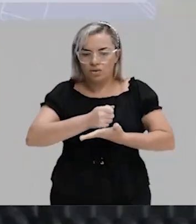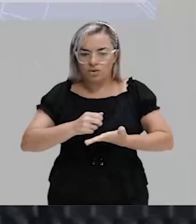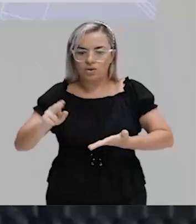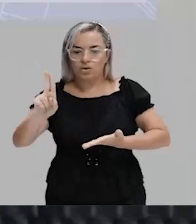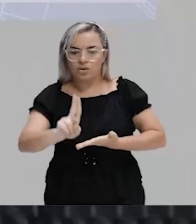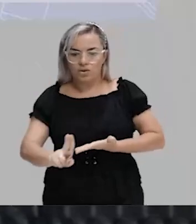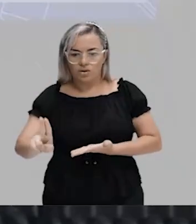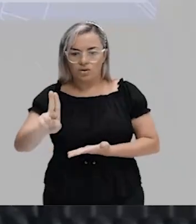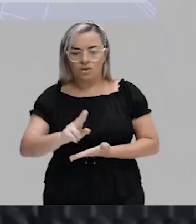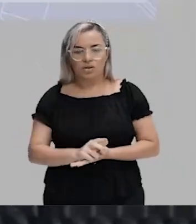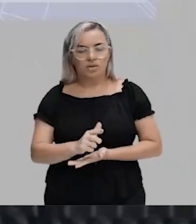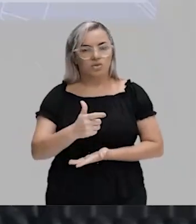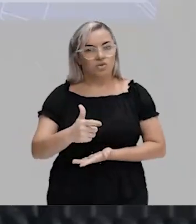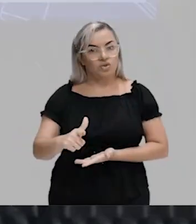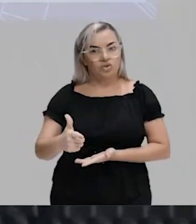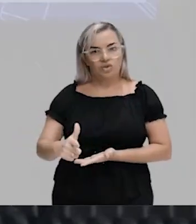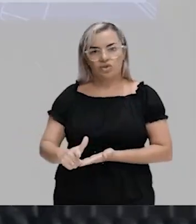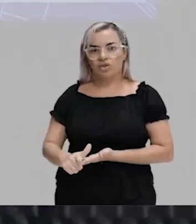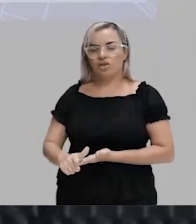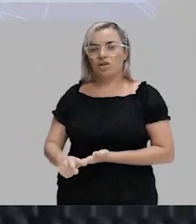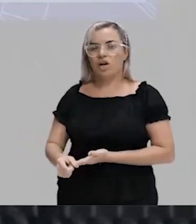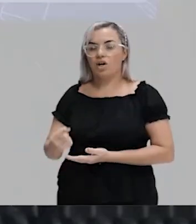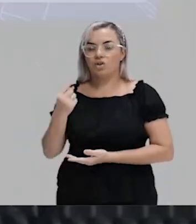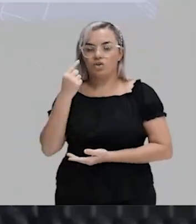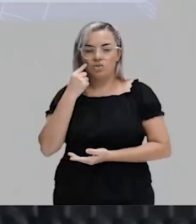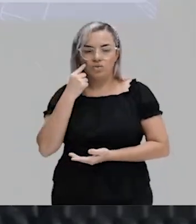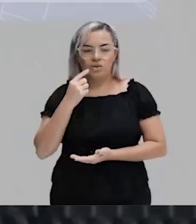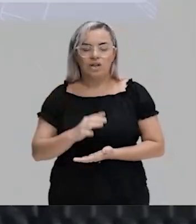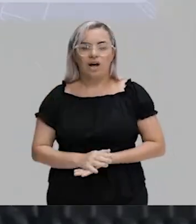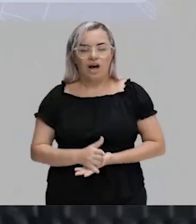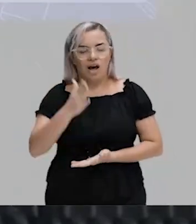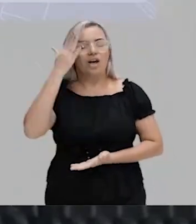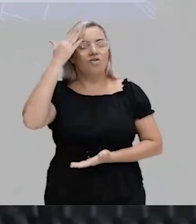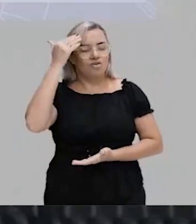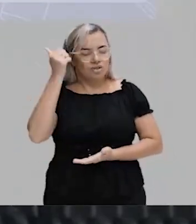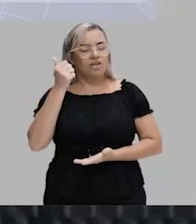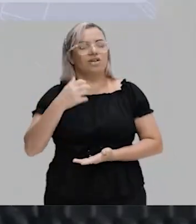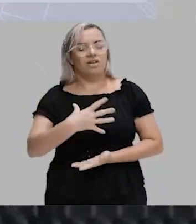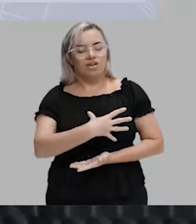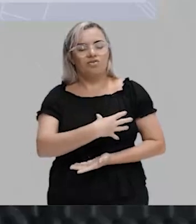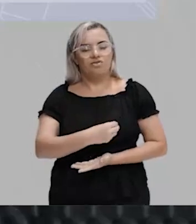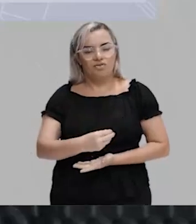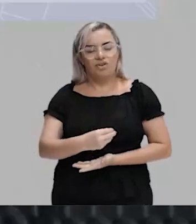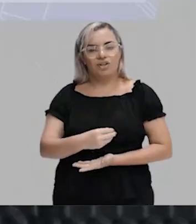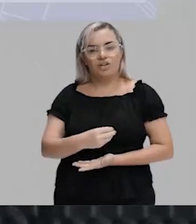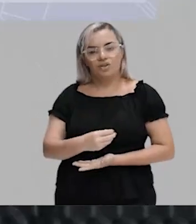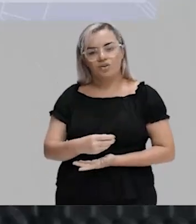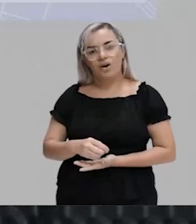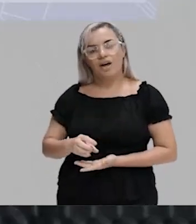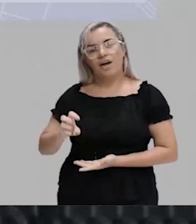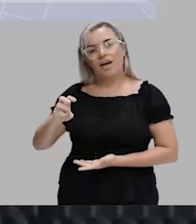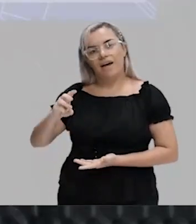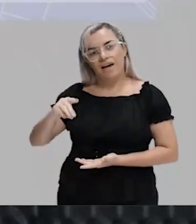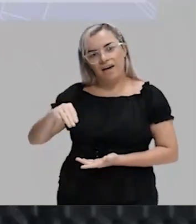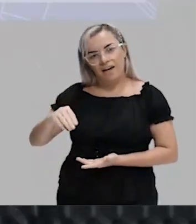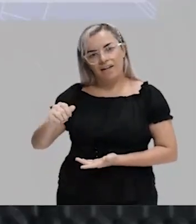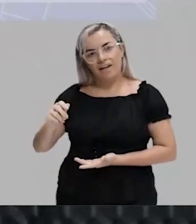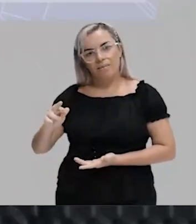era realmente da Maria. Então, foi utilizado unicamente para dar clareza ao